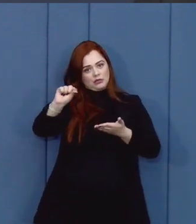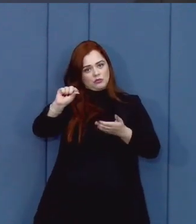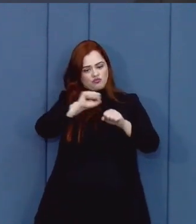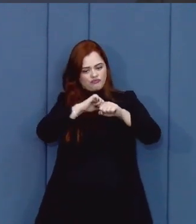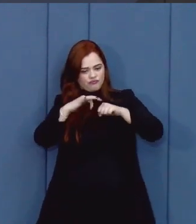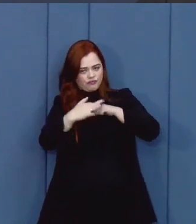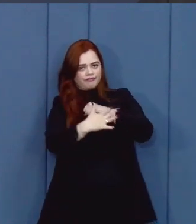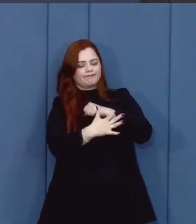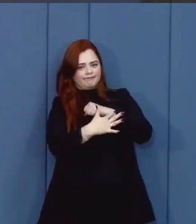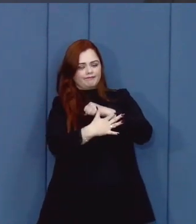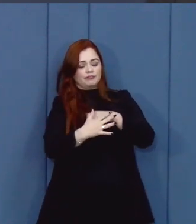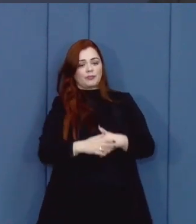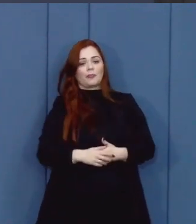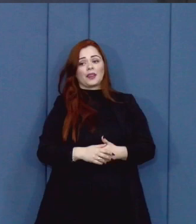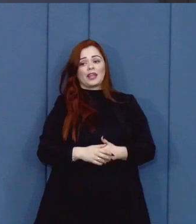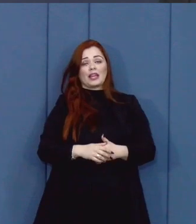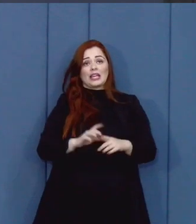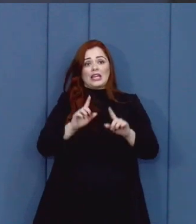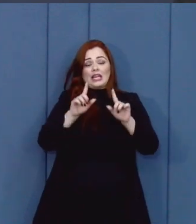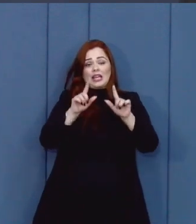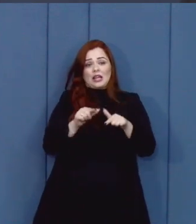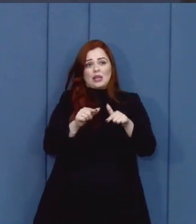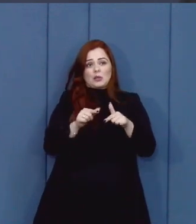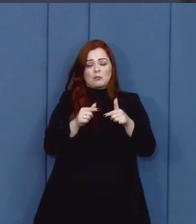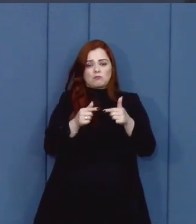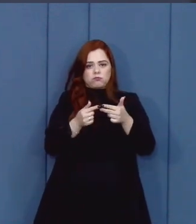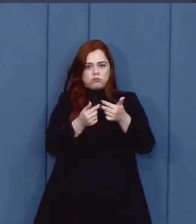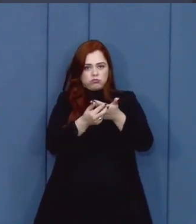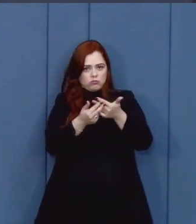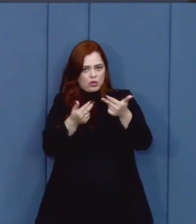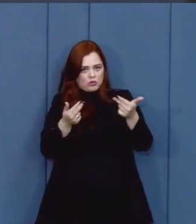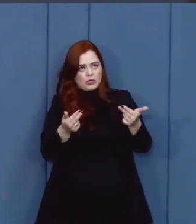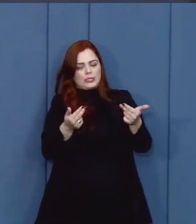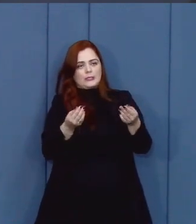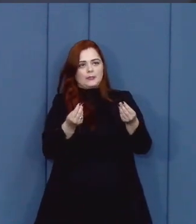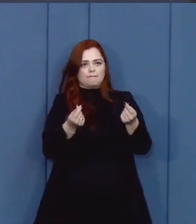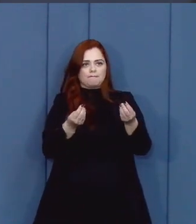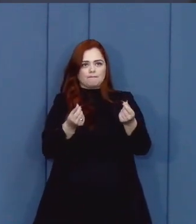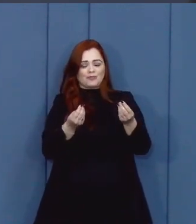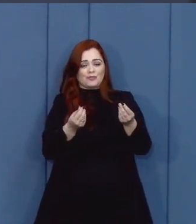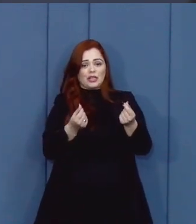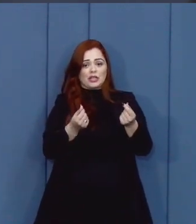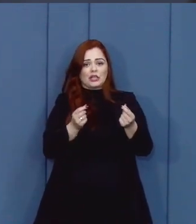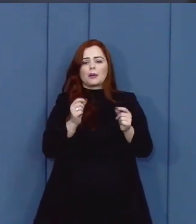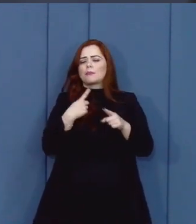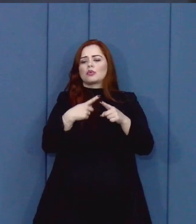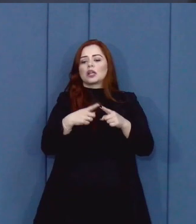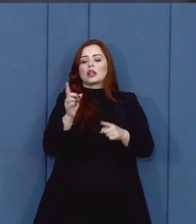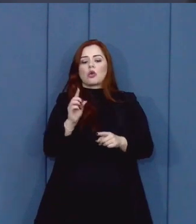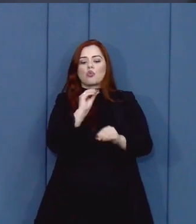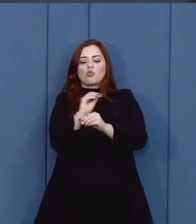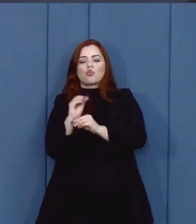COVID-19. A causa foi uma causa de food safety, de inocuidade